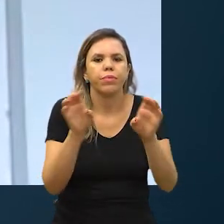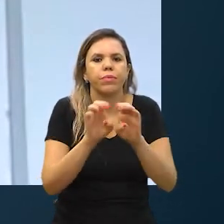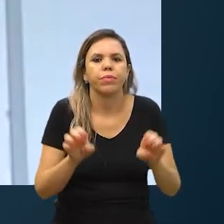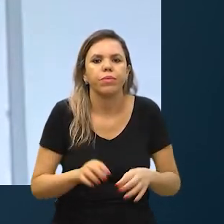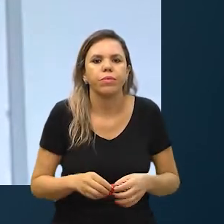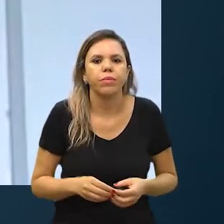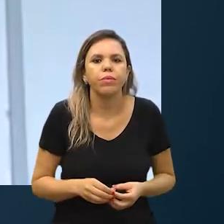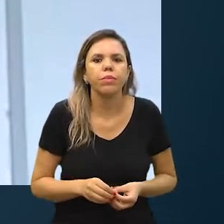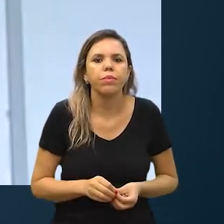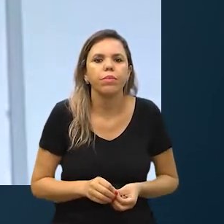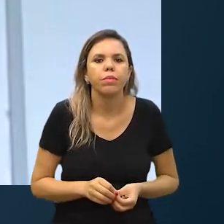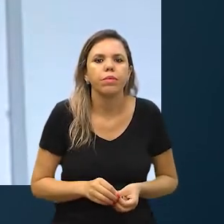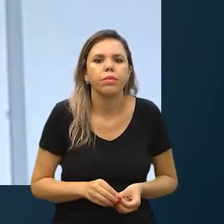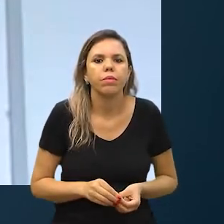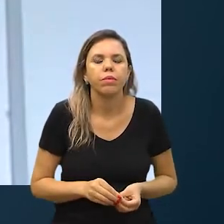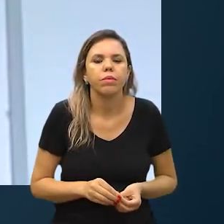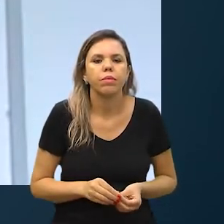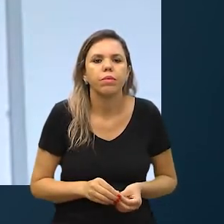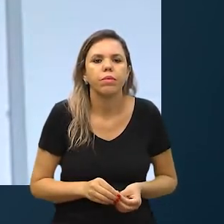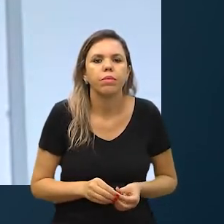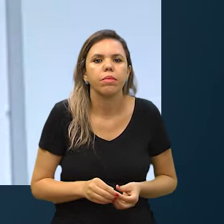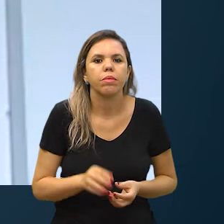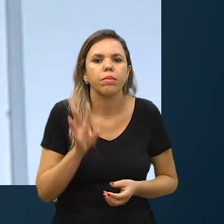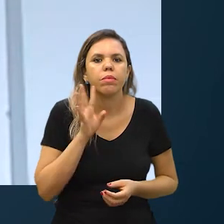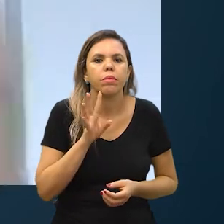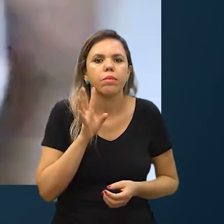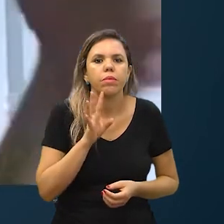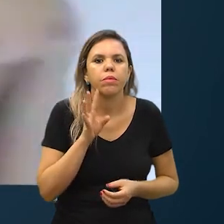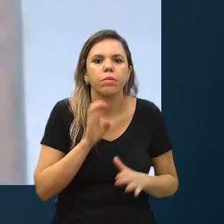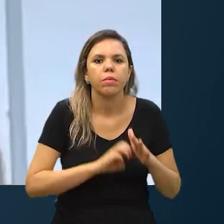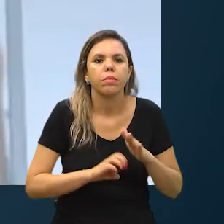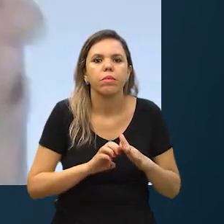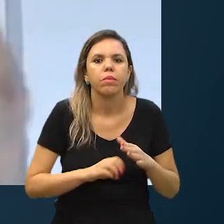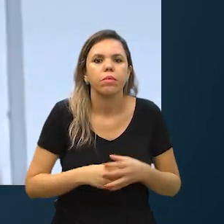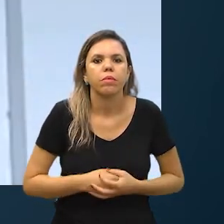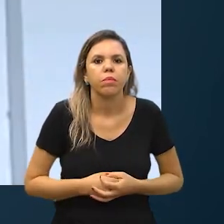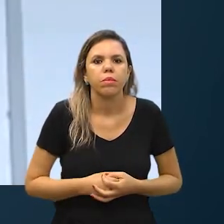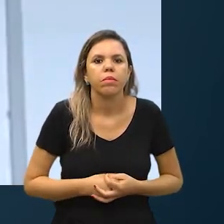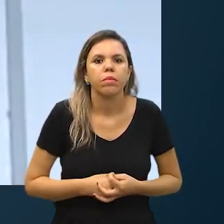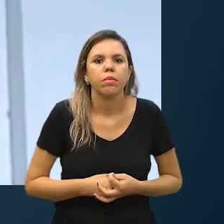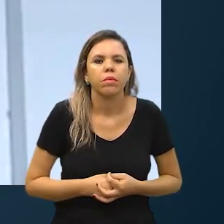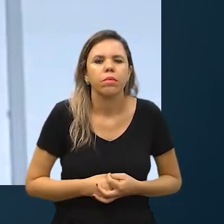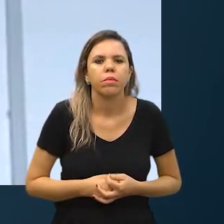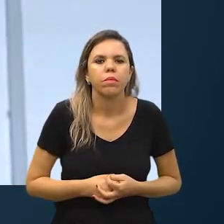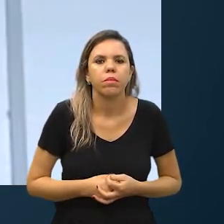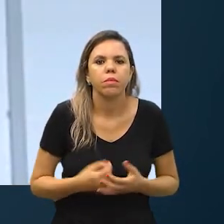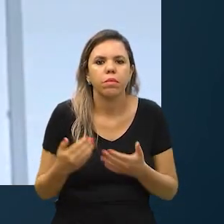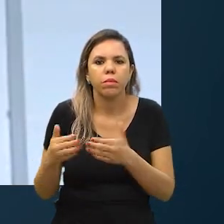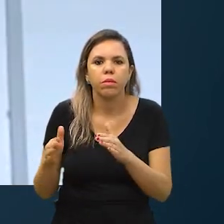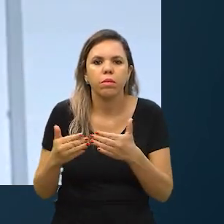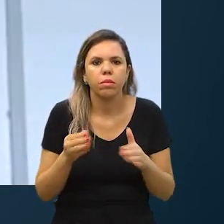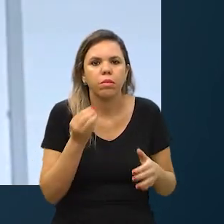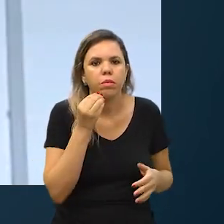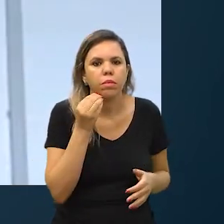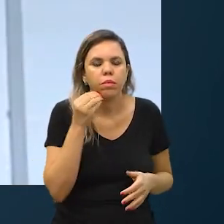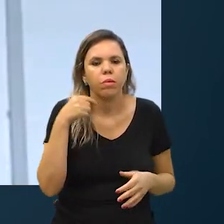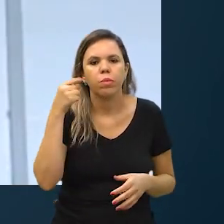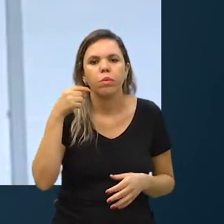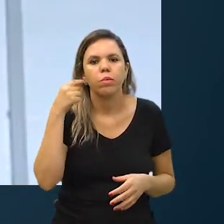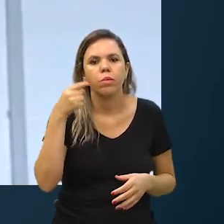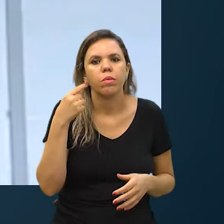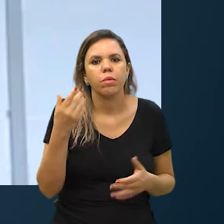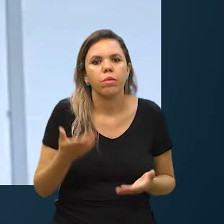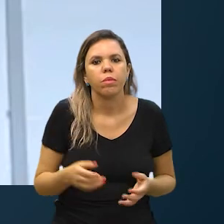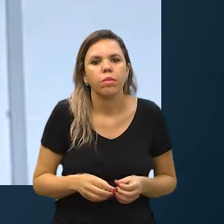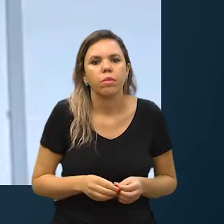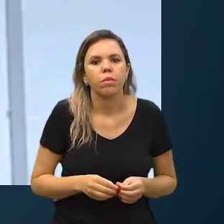essa estruturação. Então, a gente teve alguns casos legais de empresas grandes, empresas renomadas do mercado agro, que abriram a porta para o advogado, e